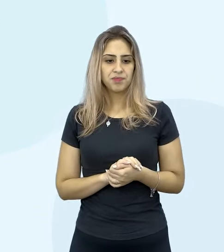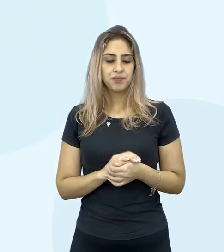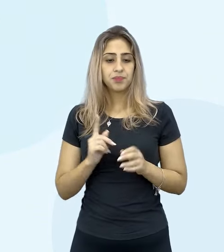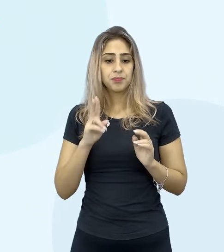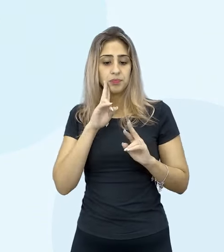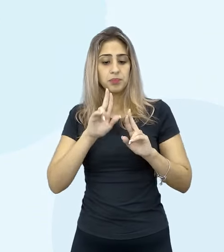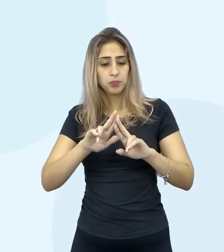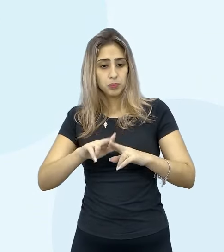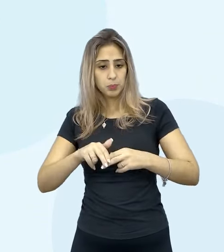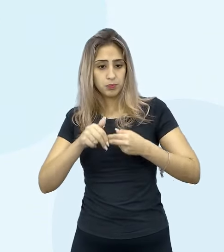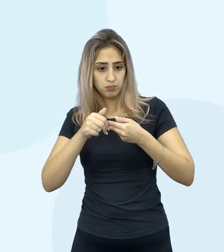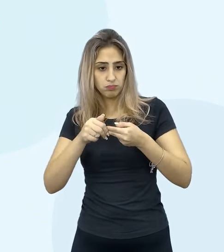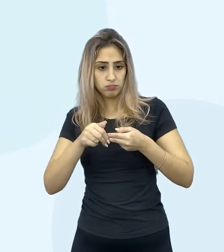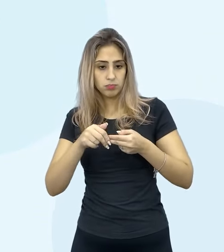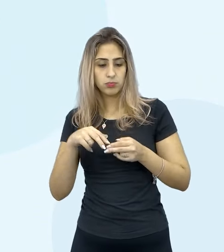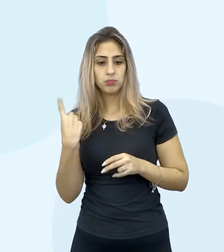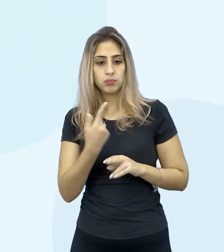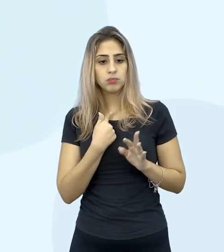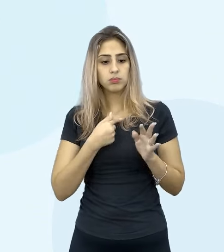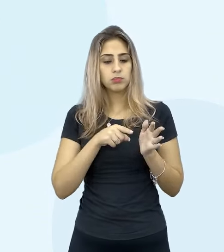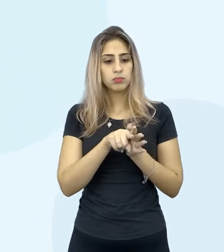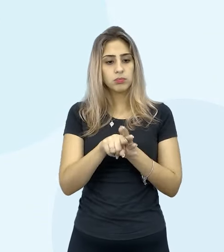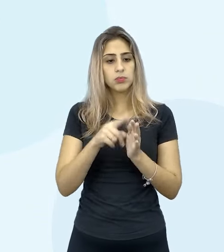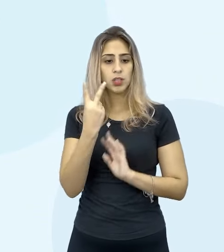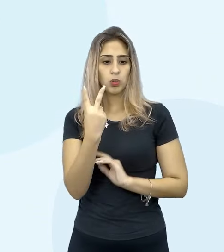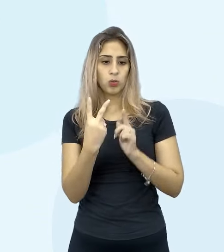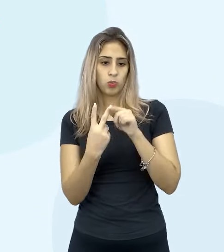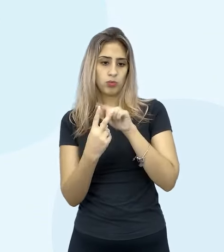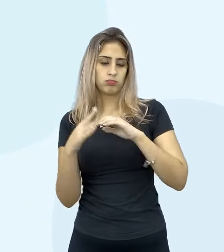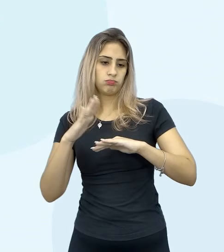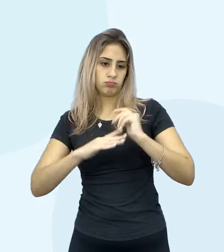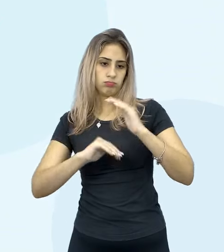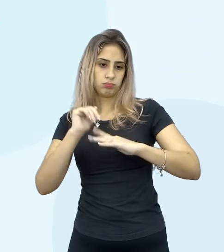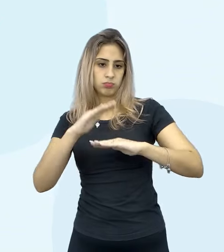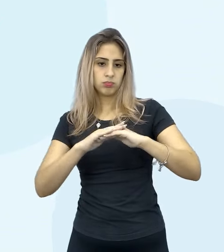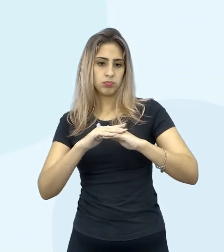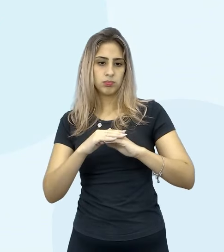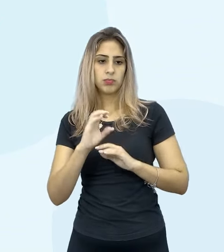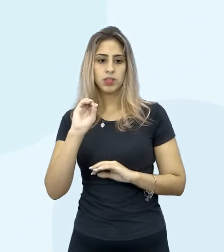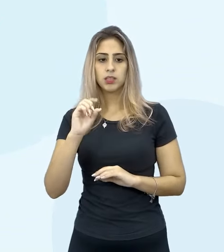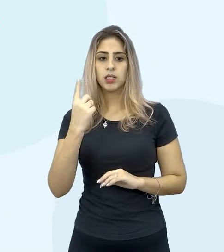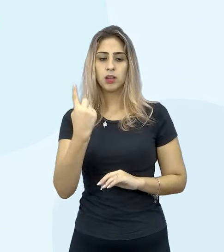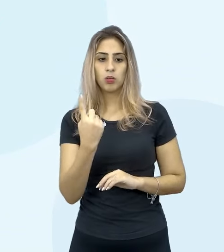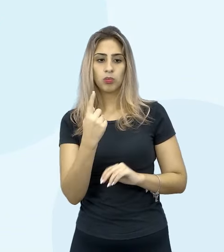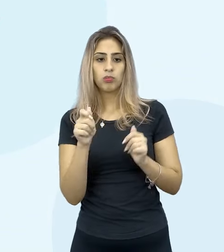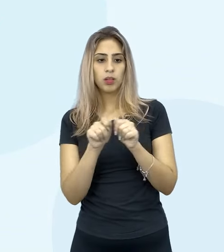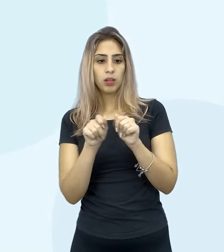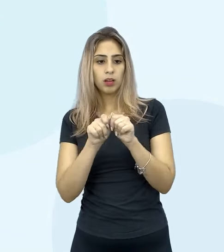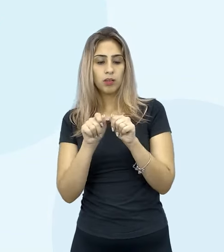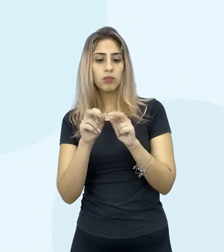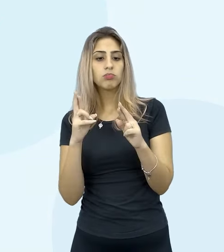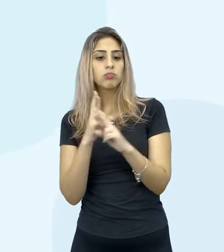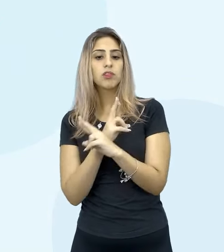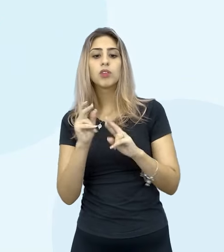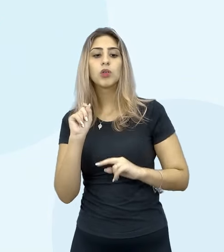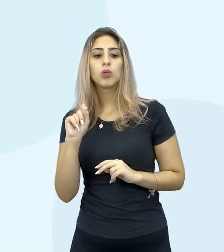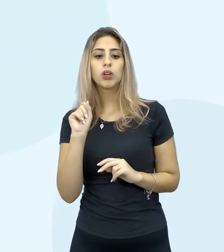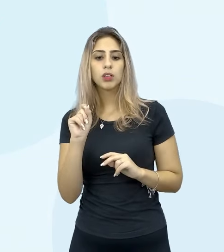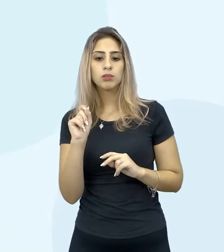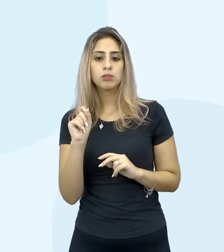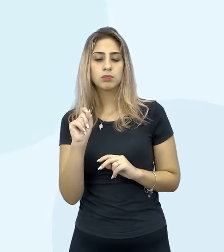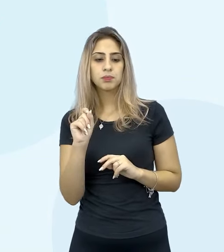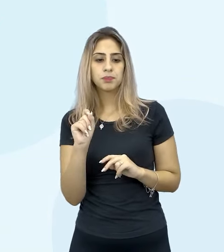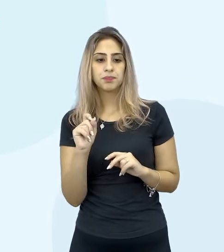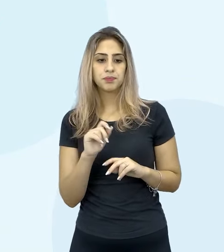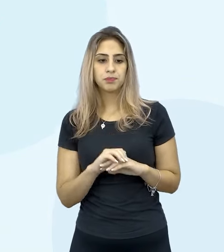Por isso que a gente selecionou essas duas habilidades, né? A 01, ela faz referente aí no código, né?